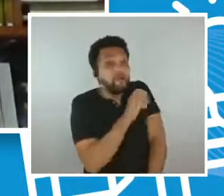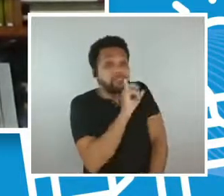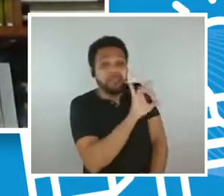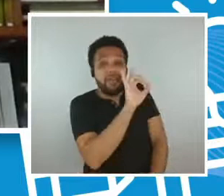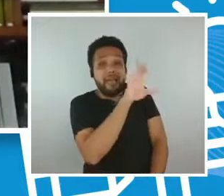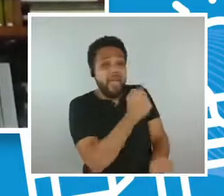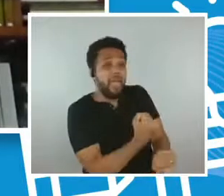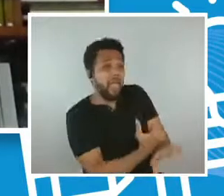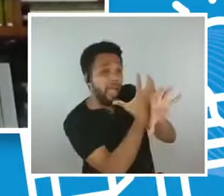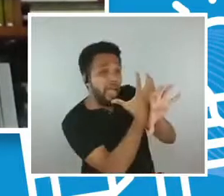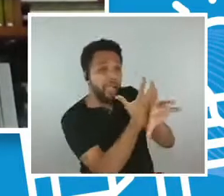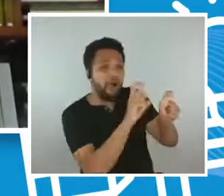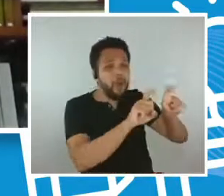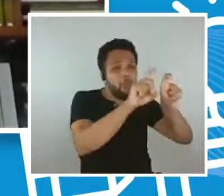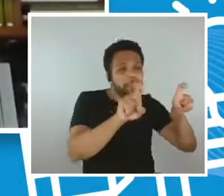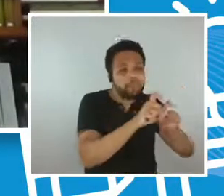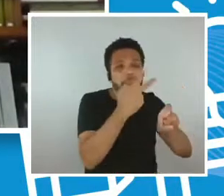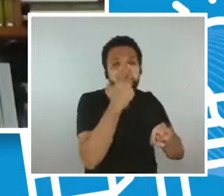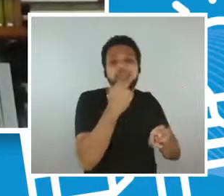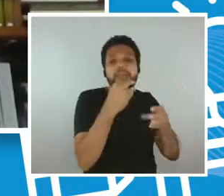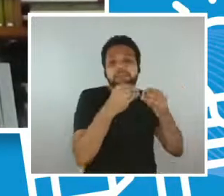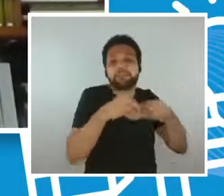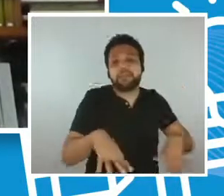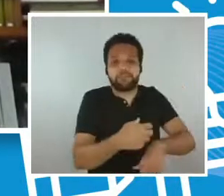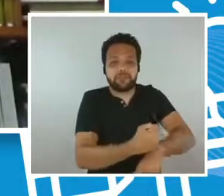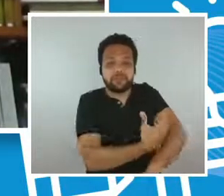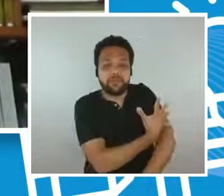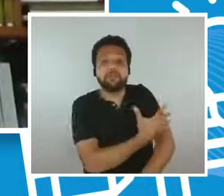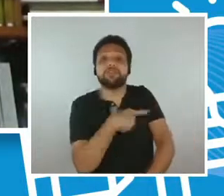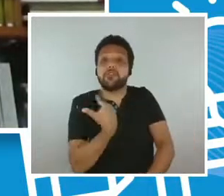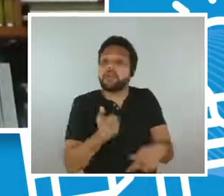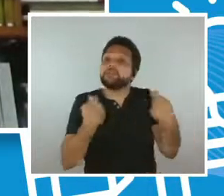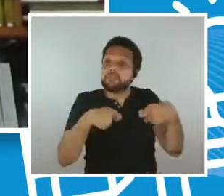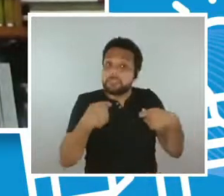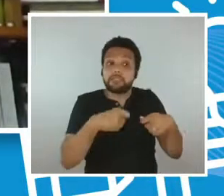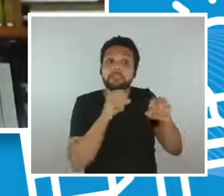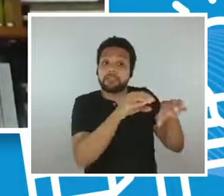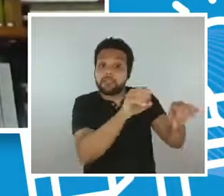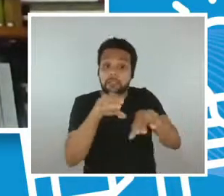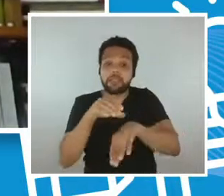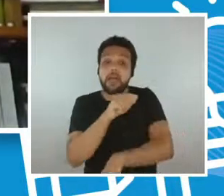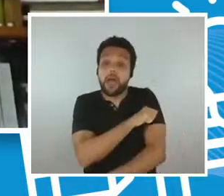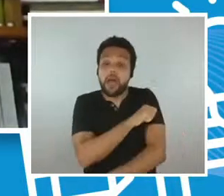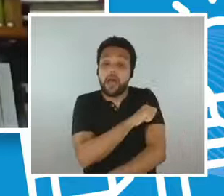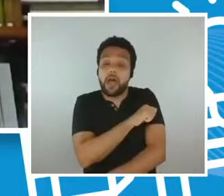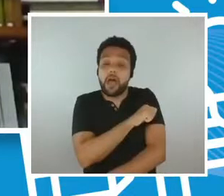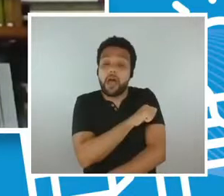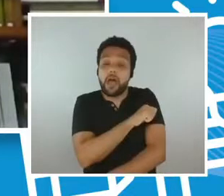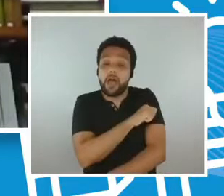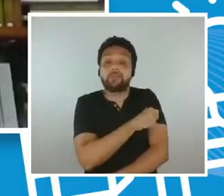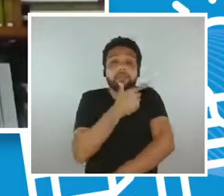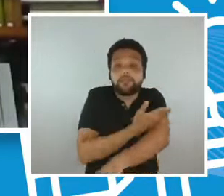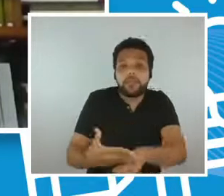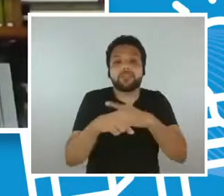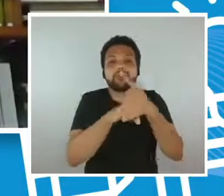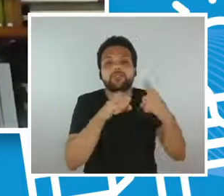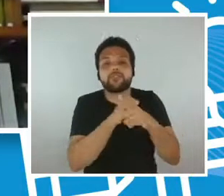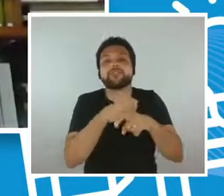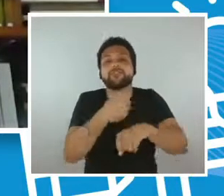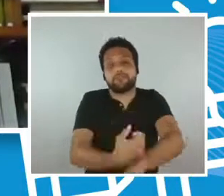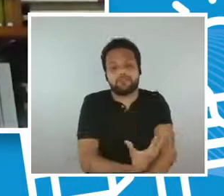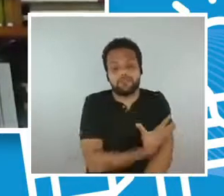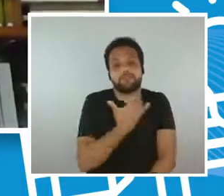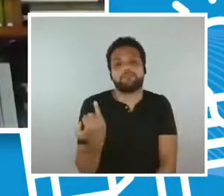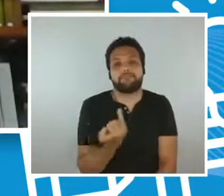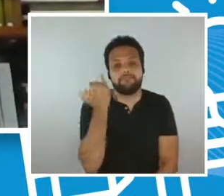preciso ensinar aos alunos a lidar com as suas próprias emoções. É a coisa das habilidades socioemocionais.